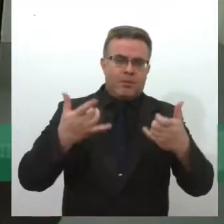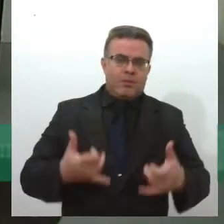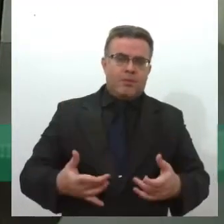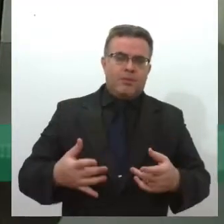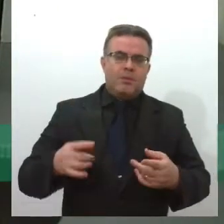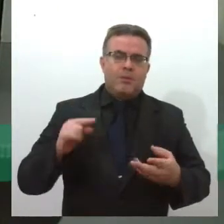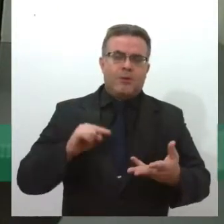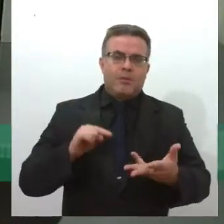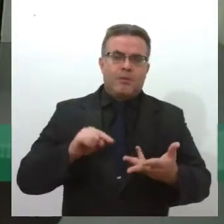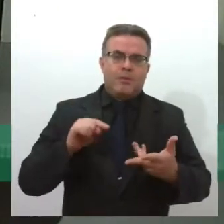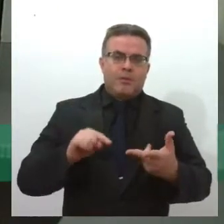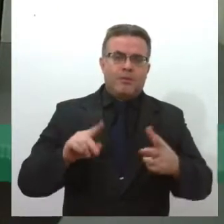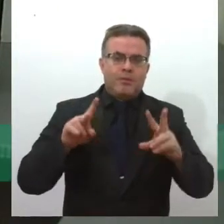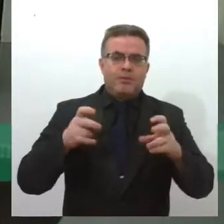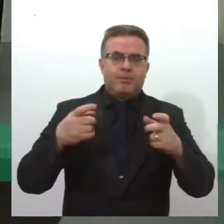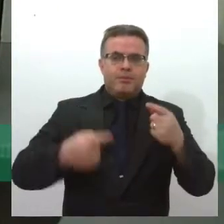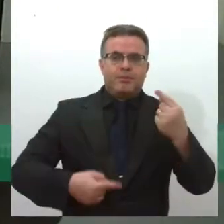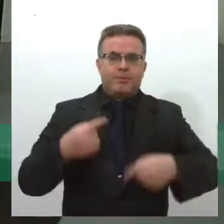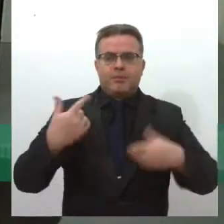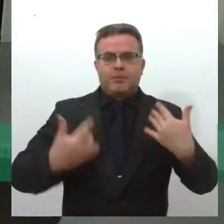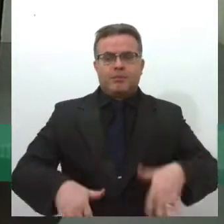né, que o Roberto apontou,